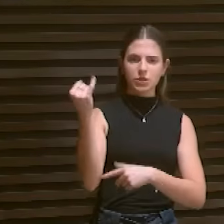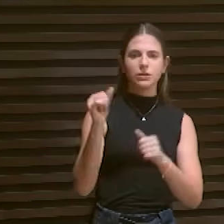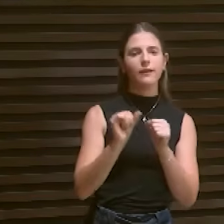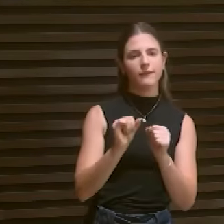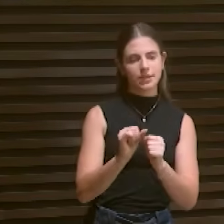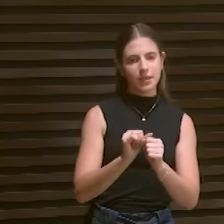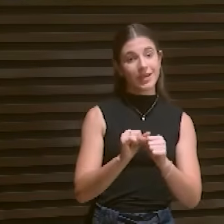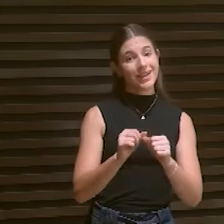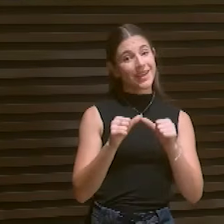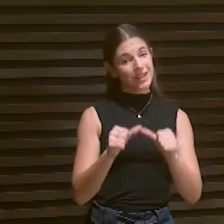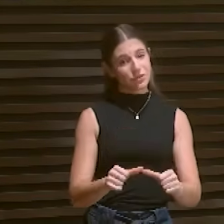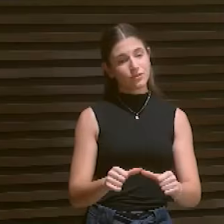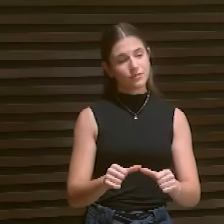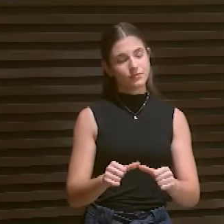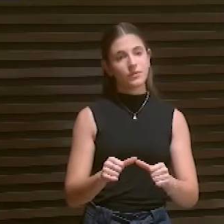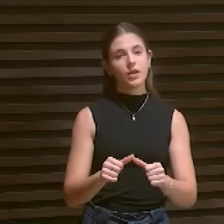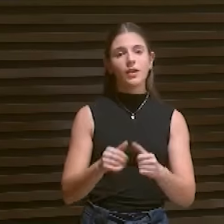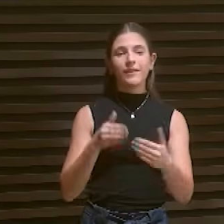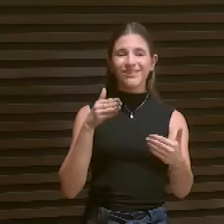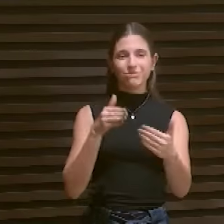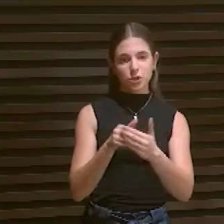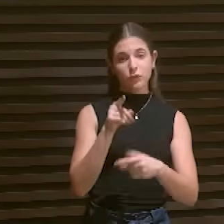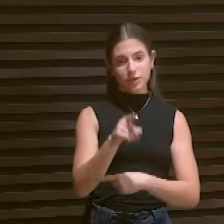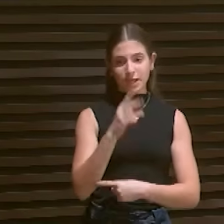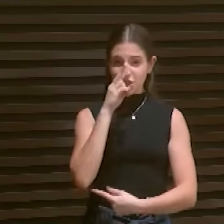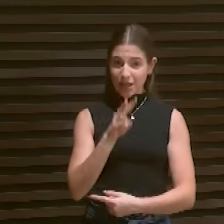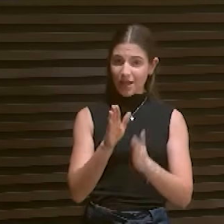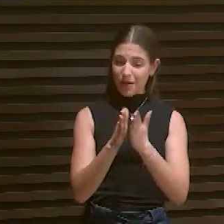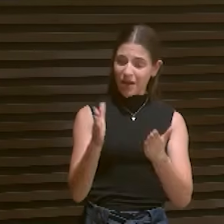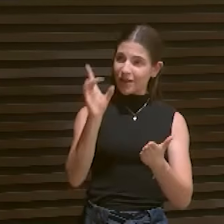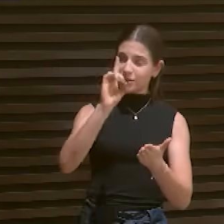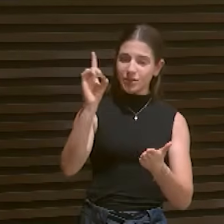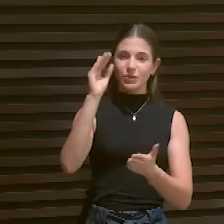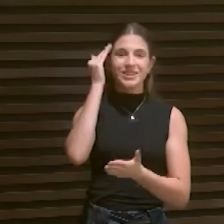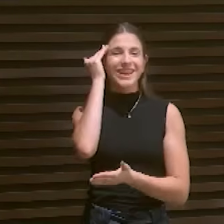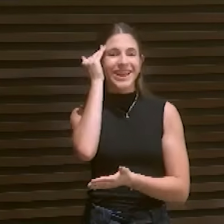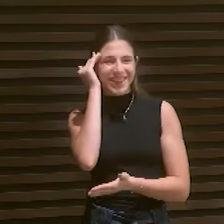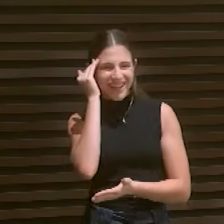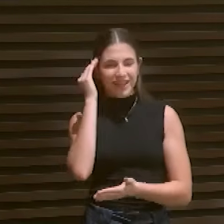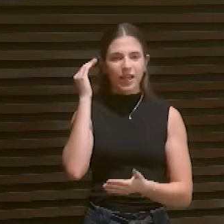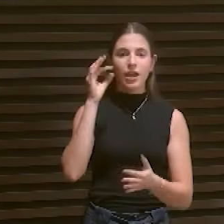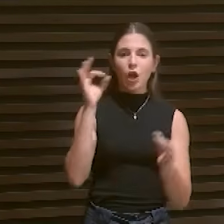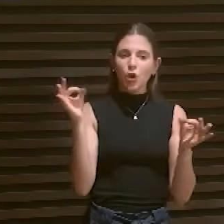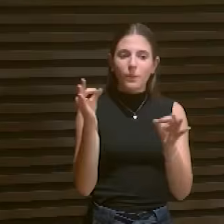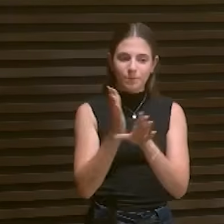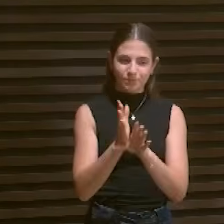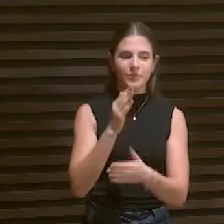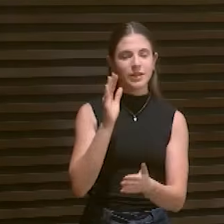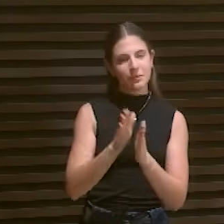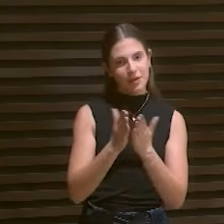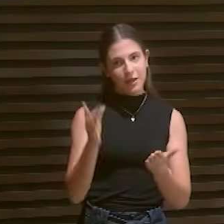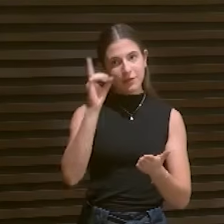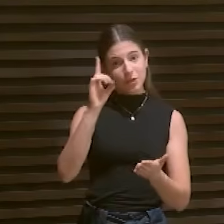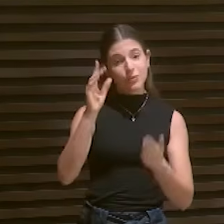exatamente impedir você de ler a palavra de Deus, de entender a palavra de Deus e de obedecer a palavra